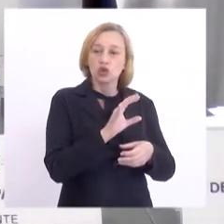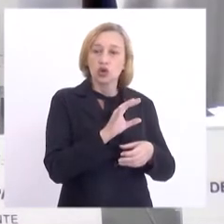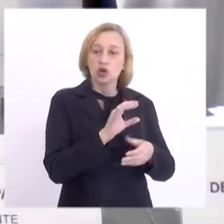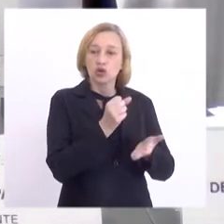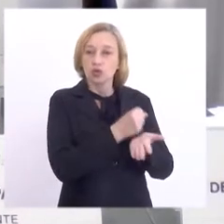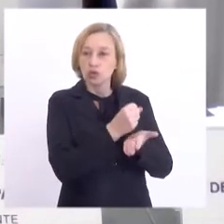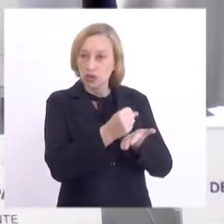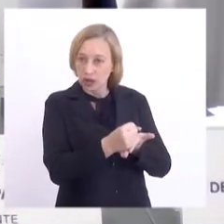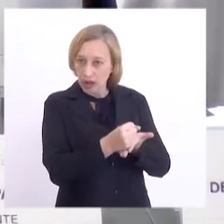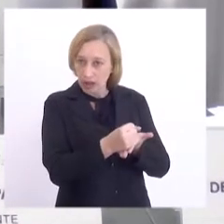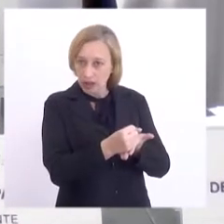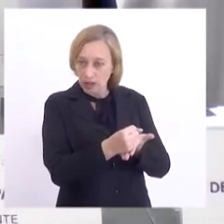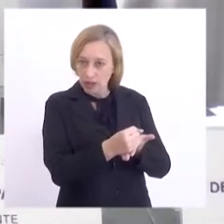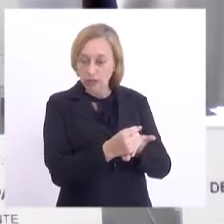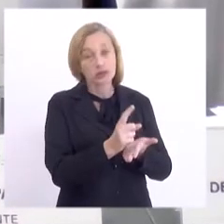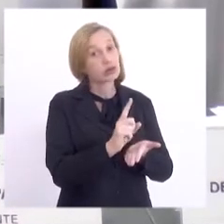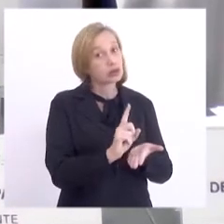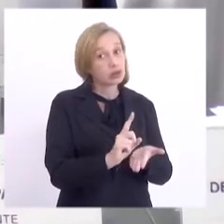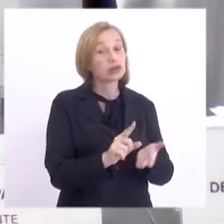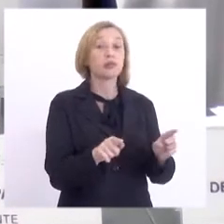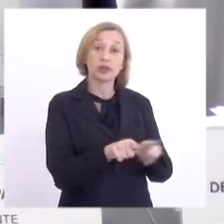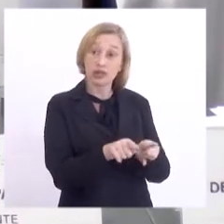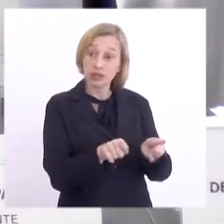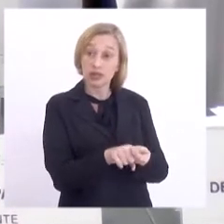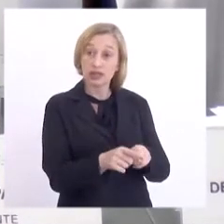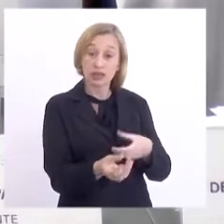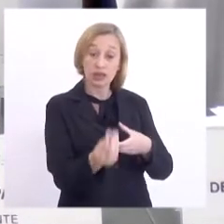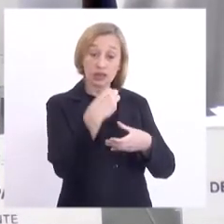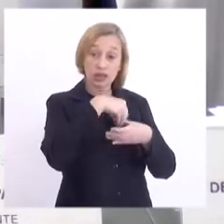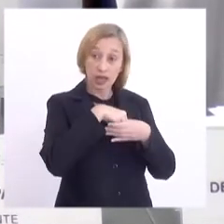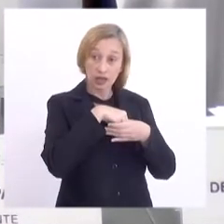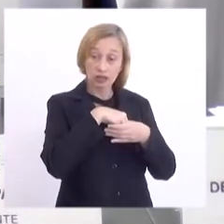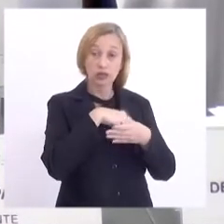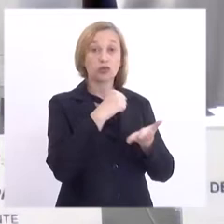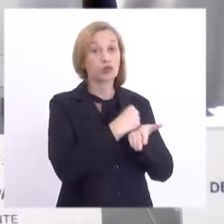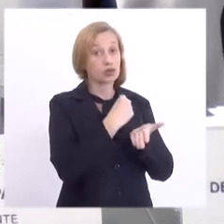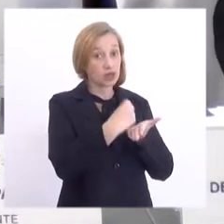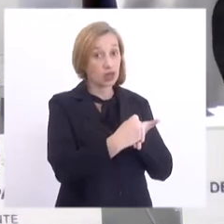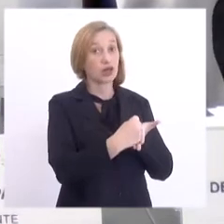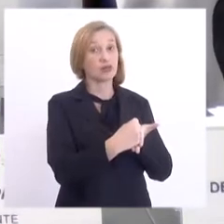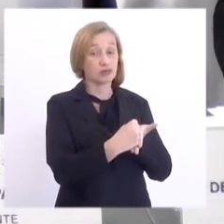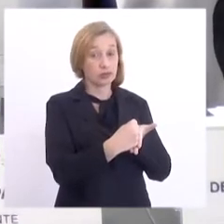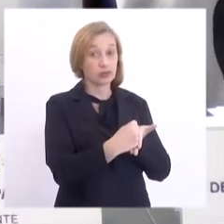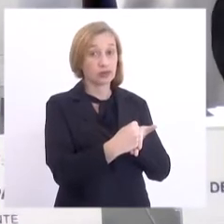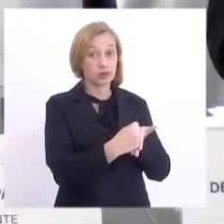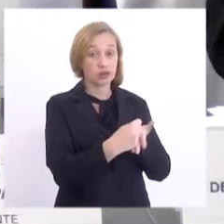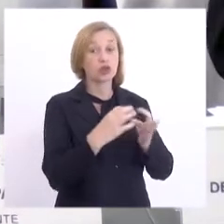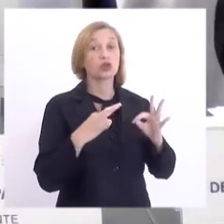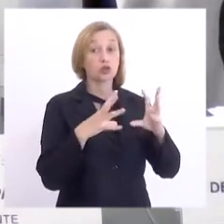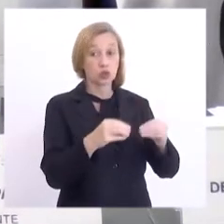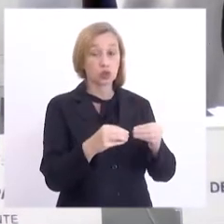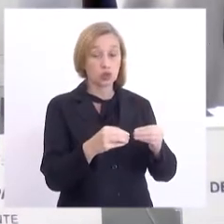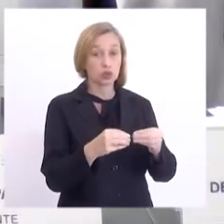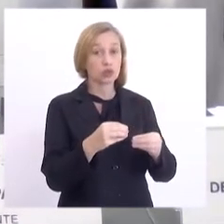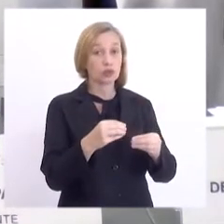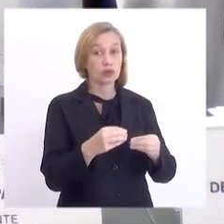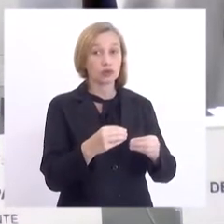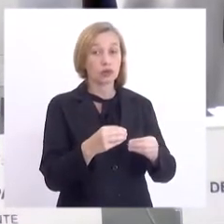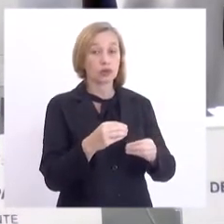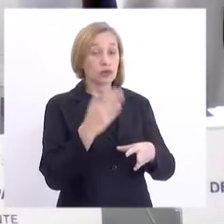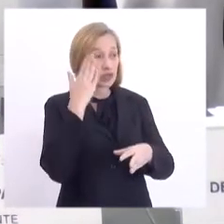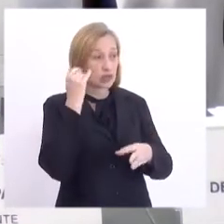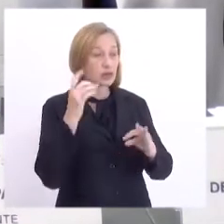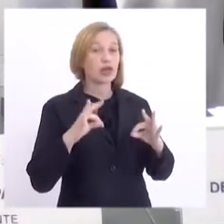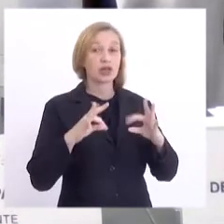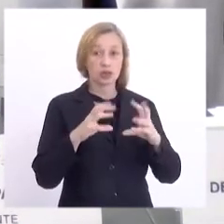contratos EA forma de contratar tem que também controlar os procedimentos internos para ter legalidade de